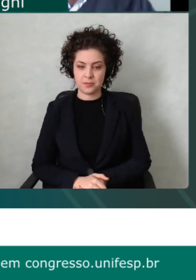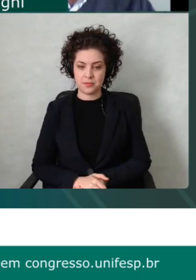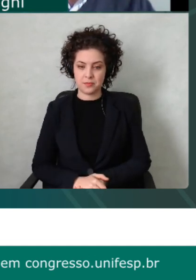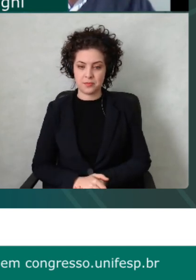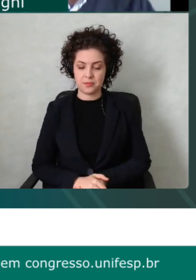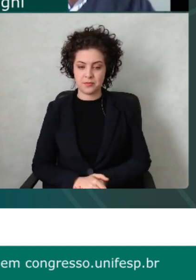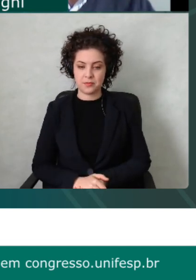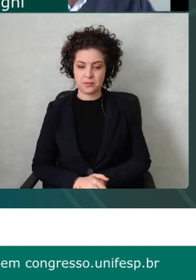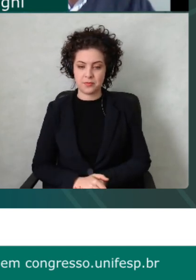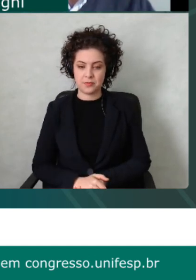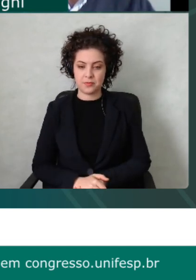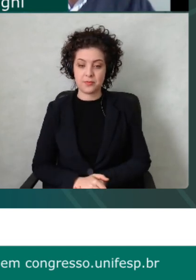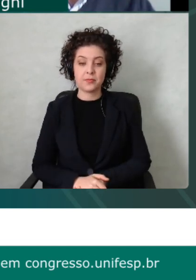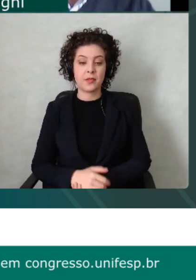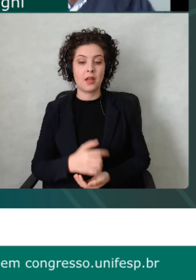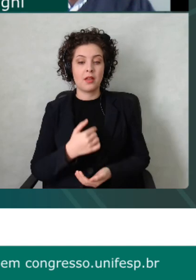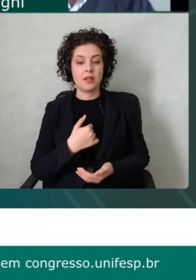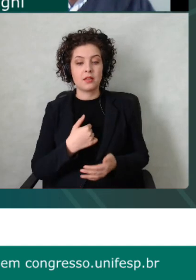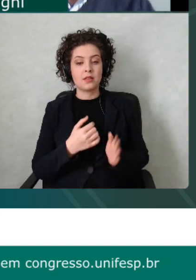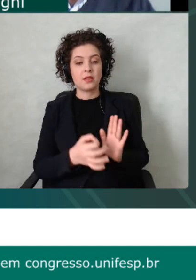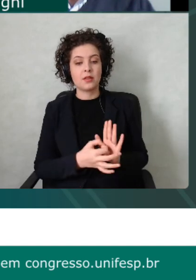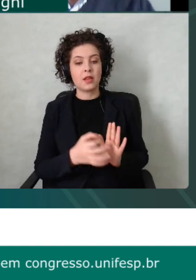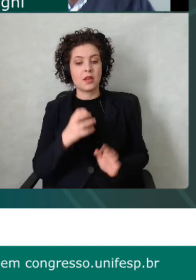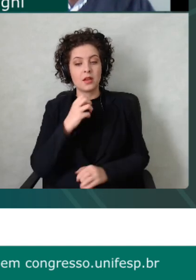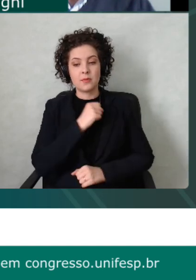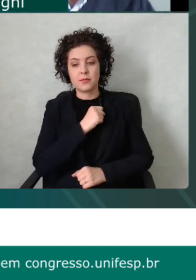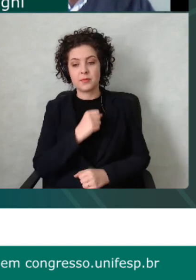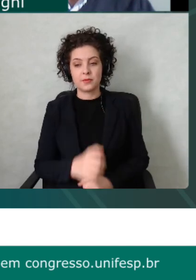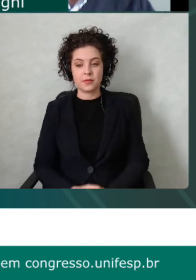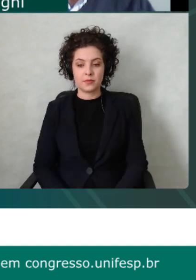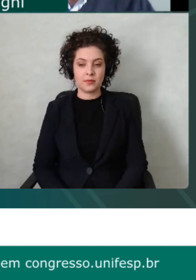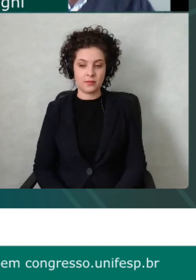Uma coisa que eu queria comentar rapidamente, né, é